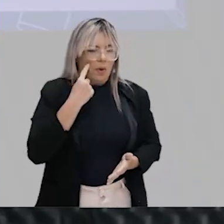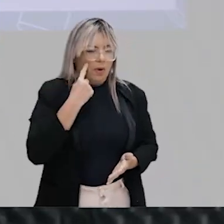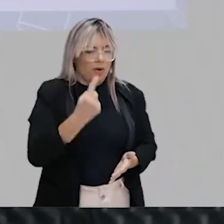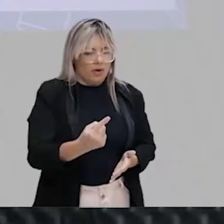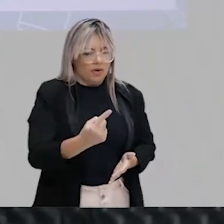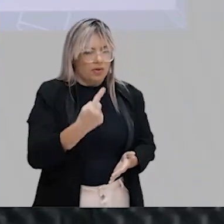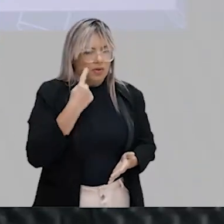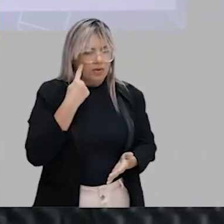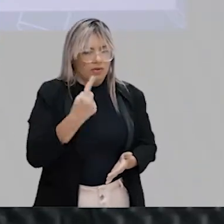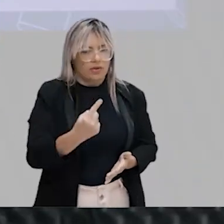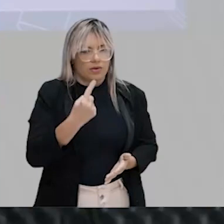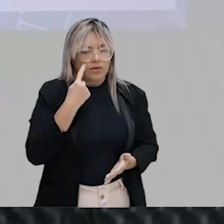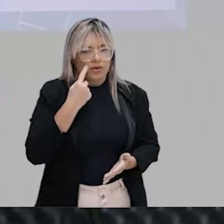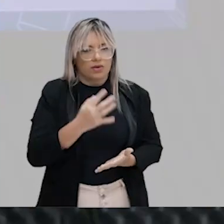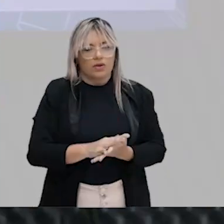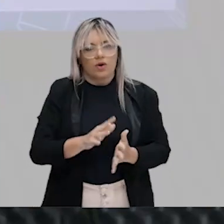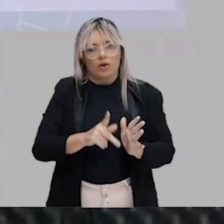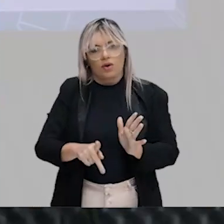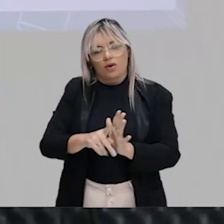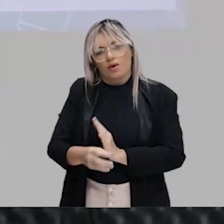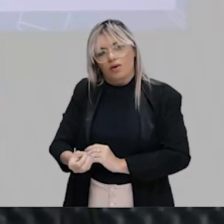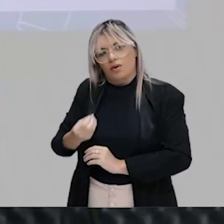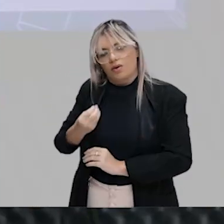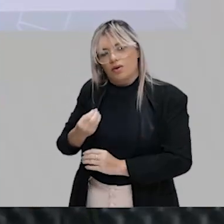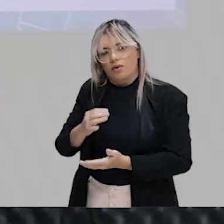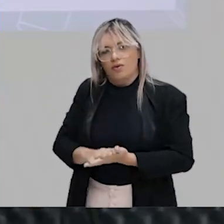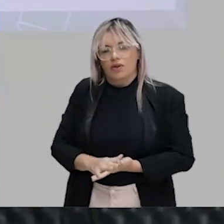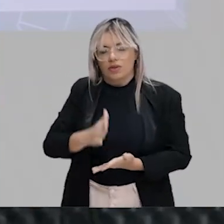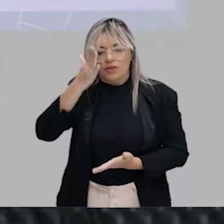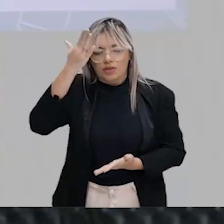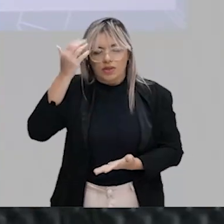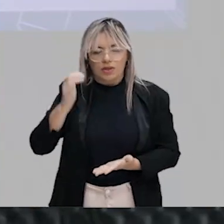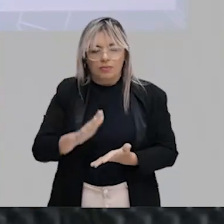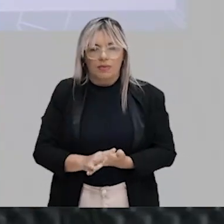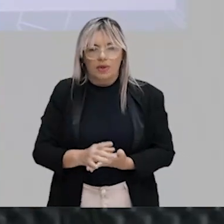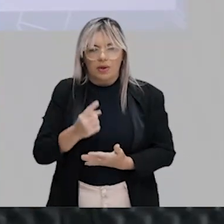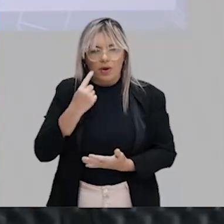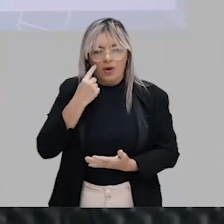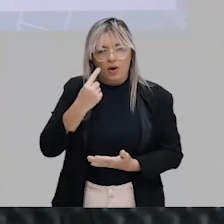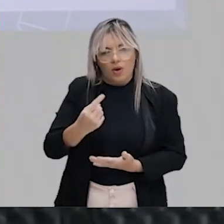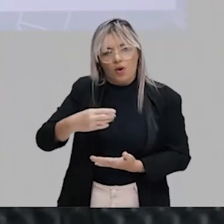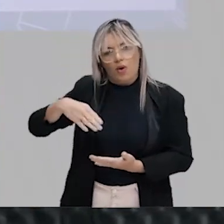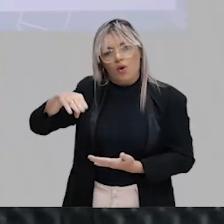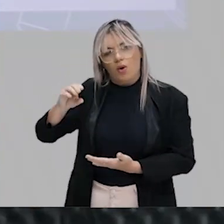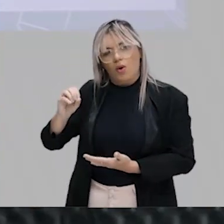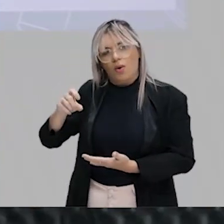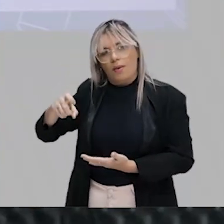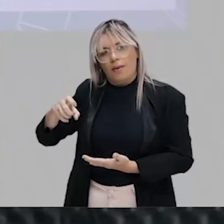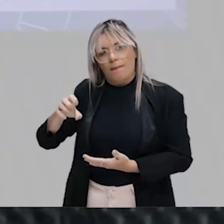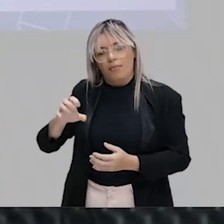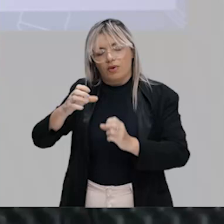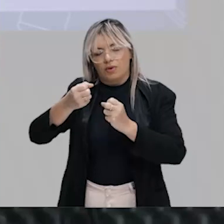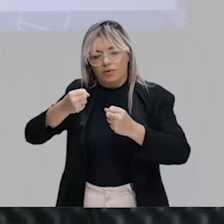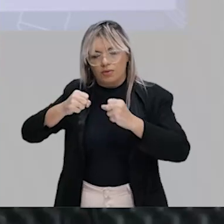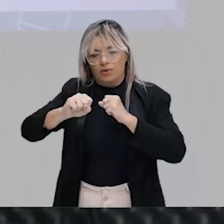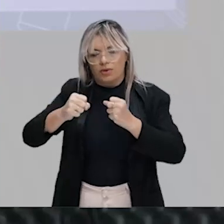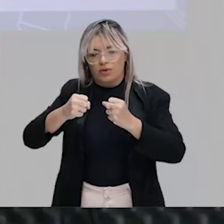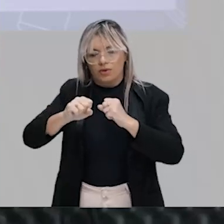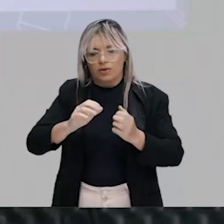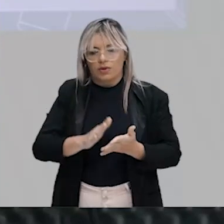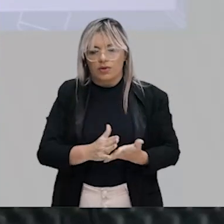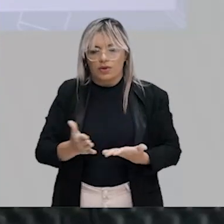passaram a viver o mundo do boxe. O Popó, por exemplo, antes dessa luta, tinha em torno de 500